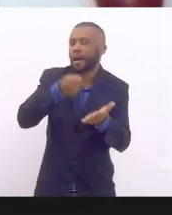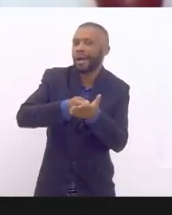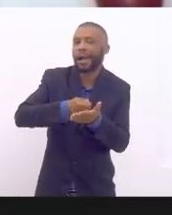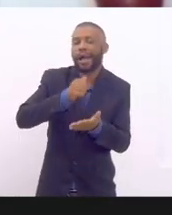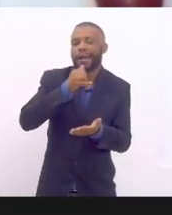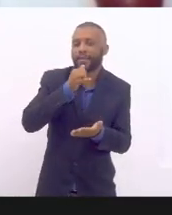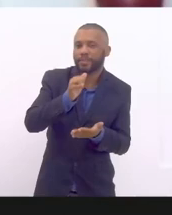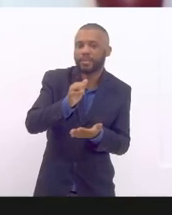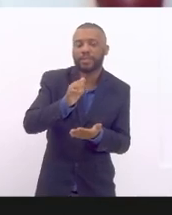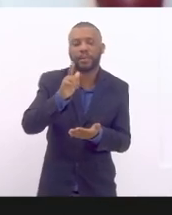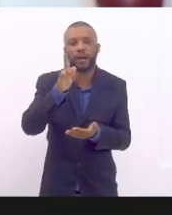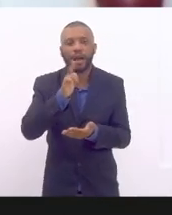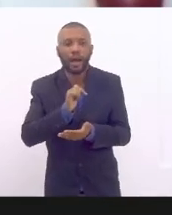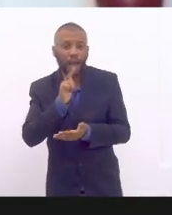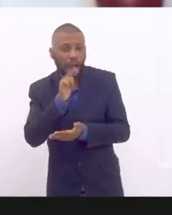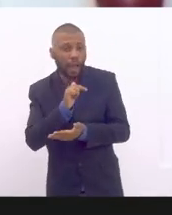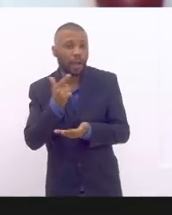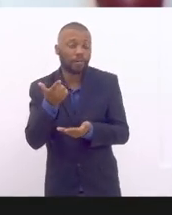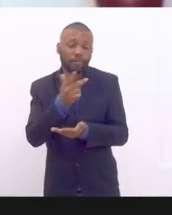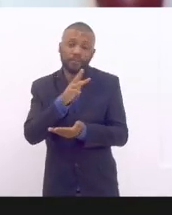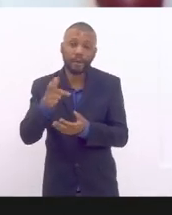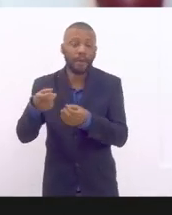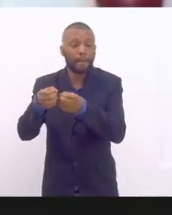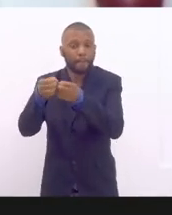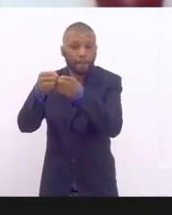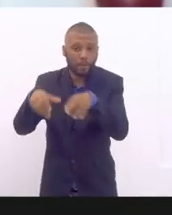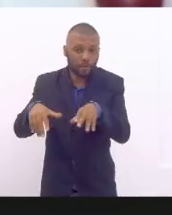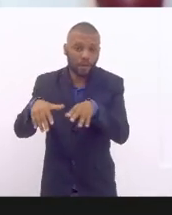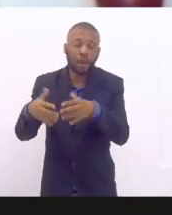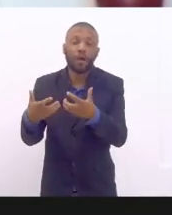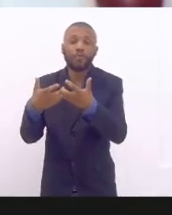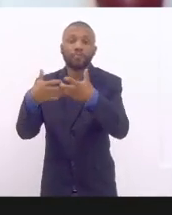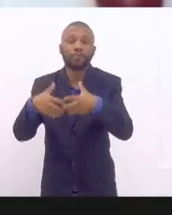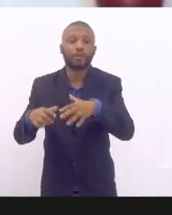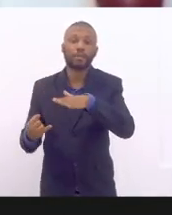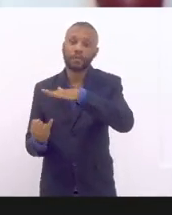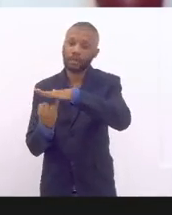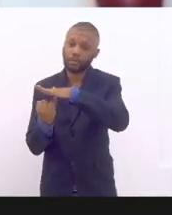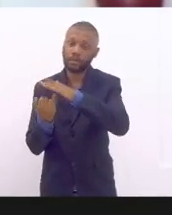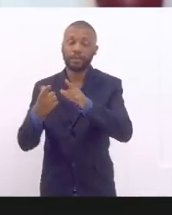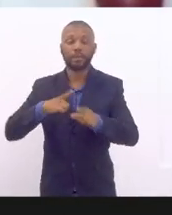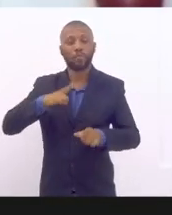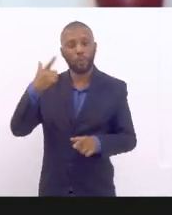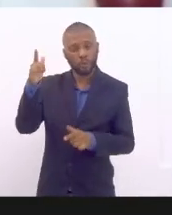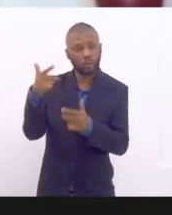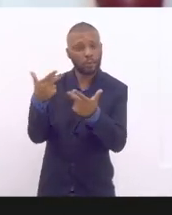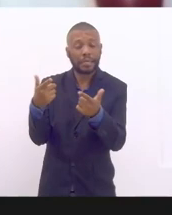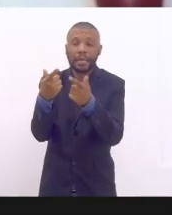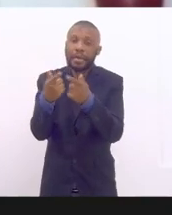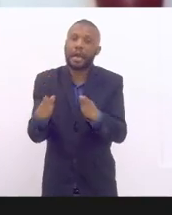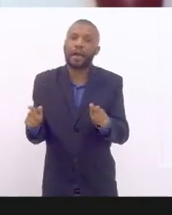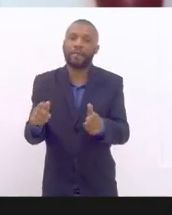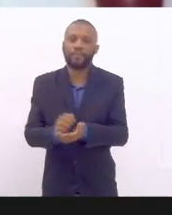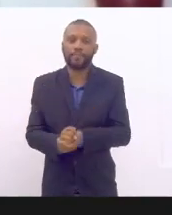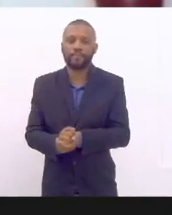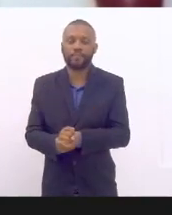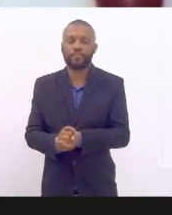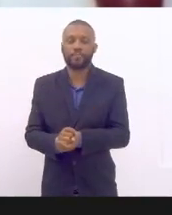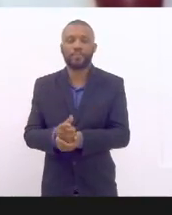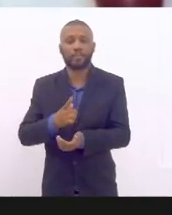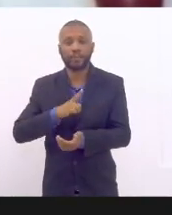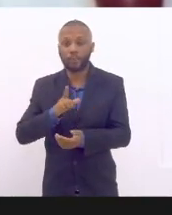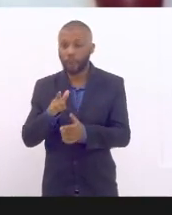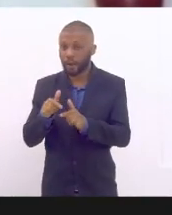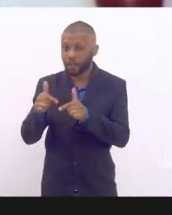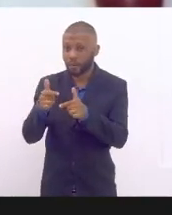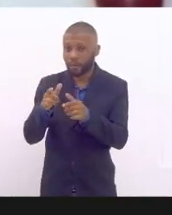e isso vai comprometer o funcionamento das instituições tem um outro caso muito grave nós temos uma ação orçamentária